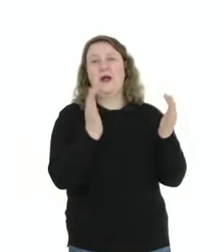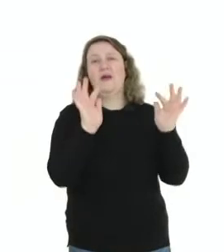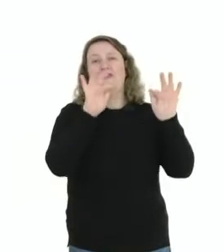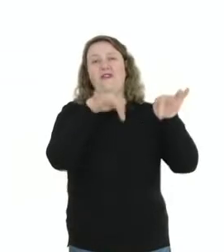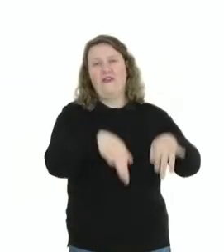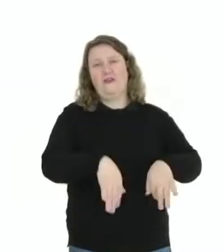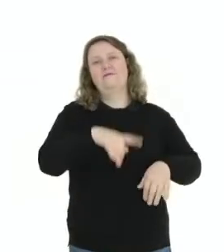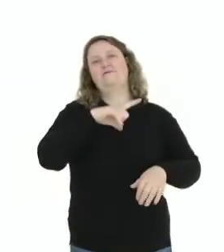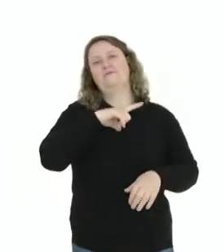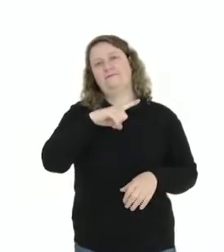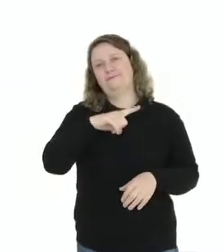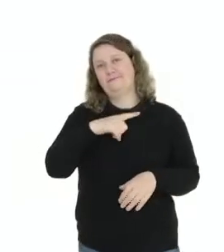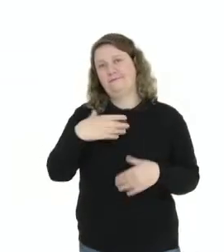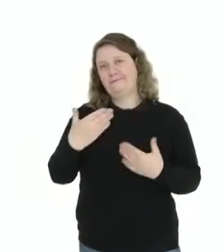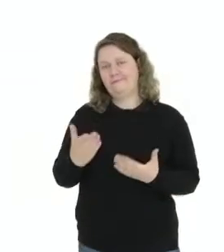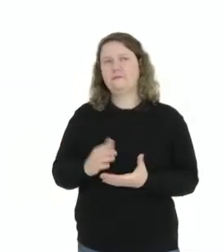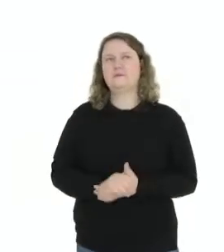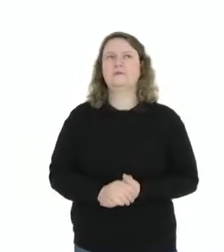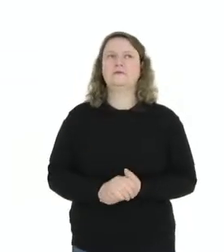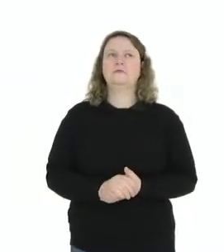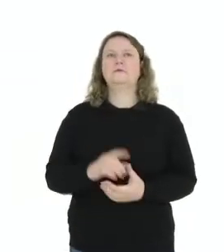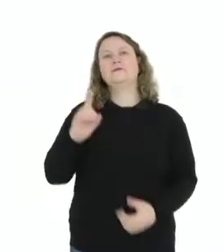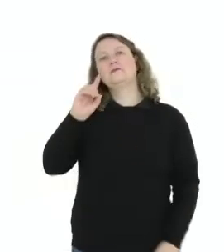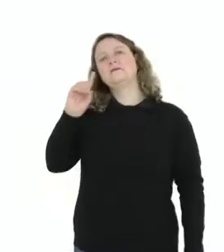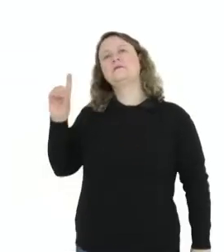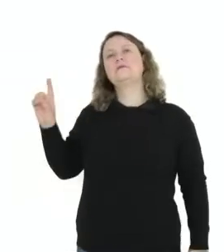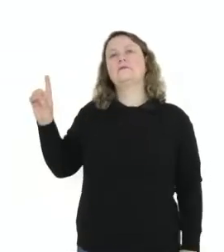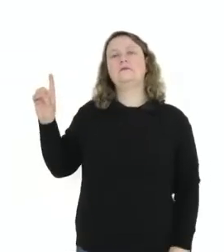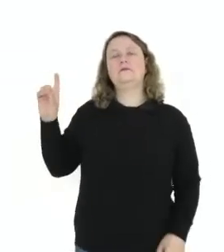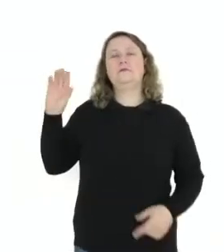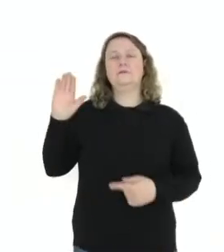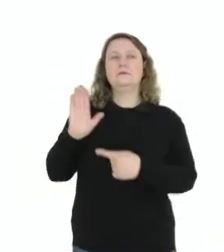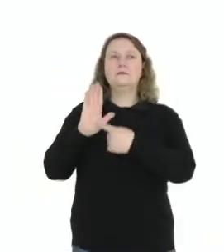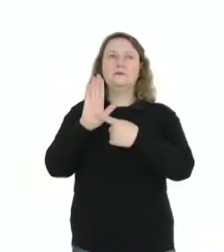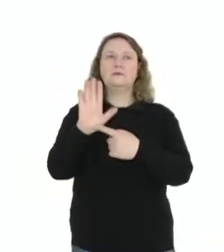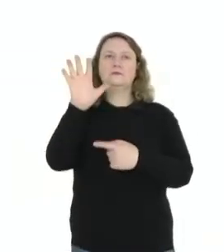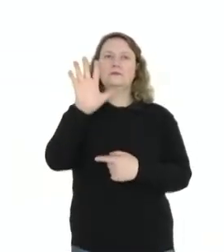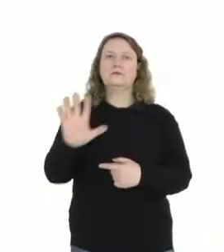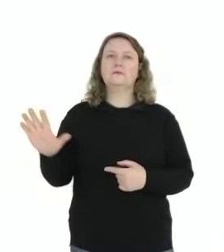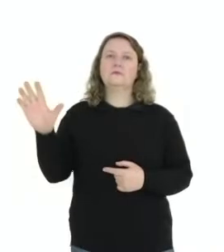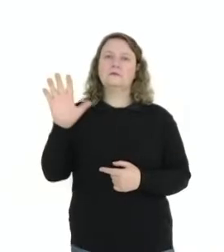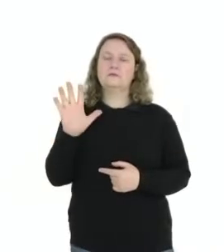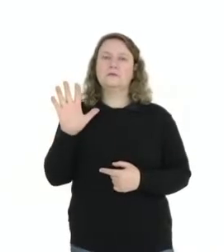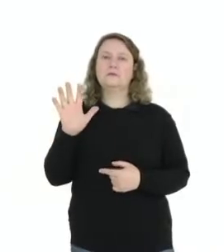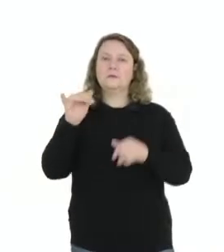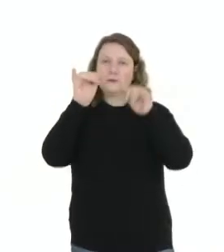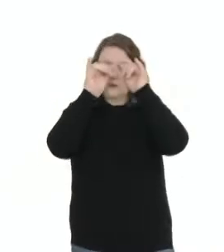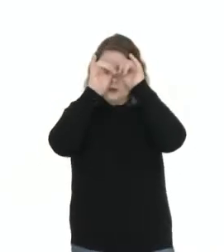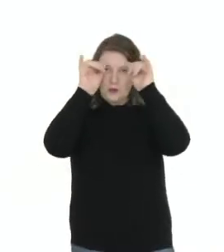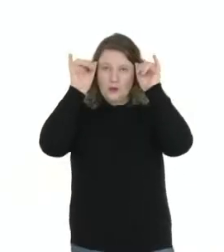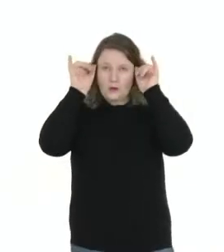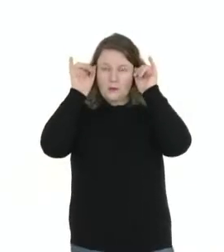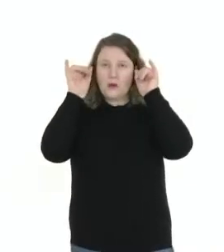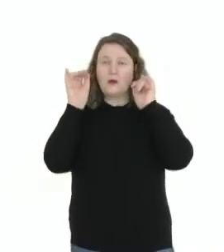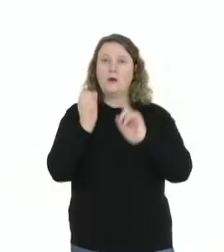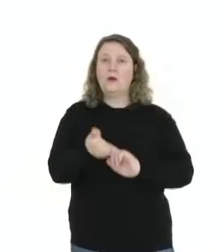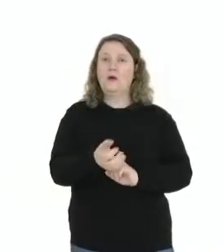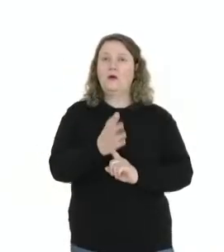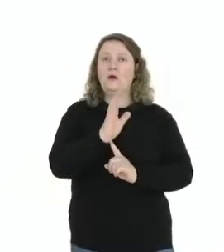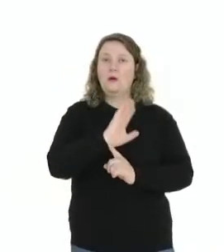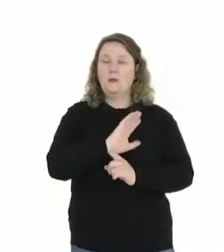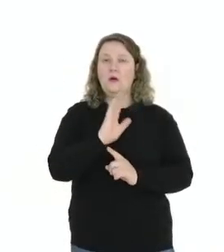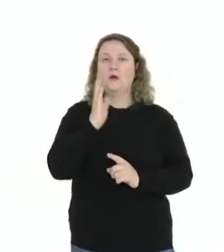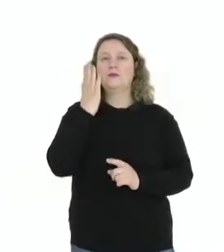você tem no slide uma representação do mapa do Império Romano, em azul escuro, o cristianismo